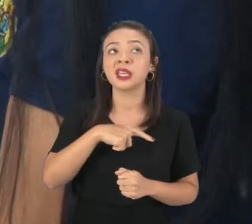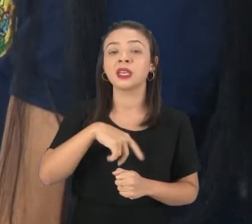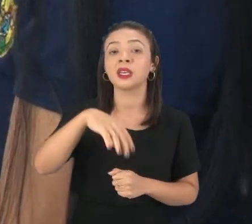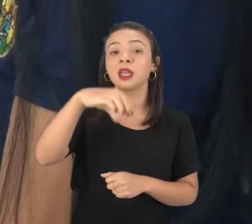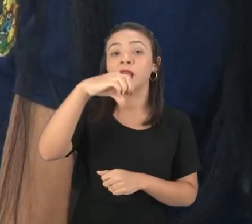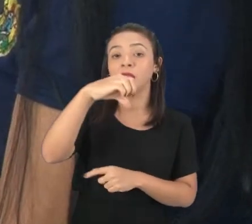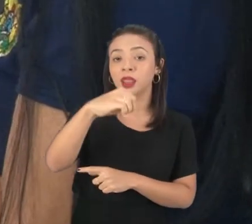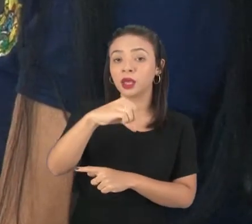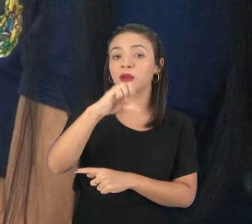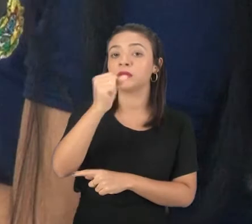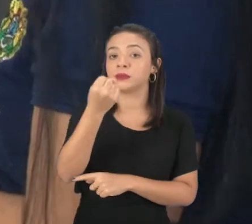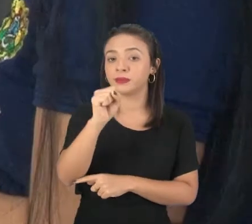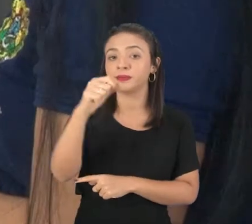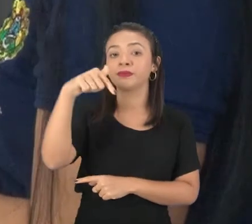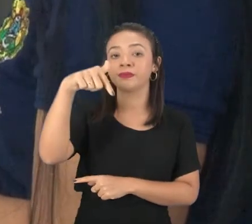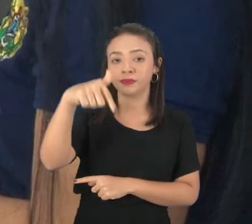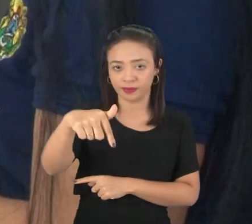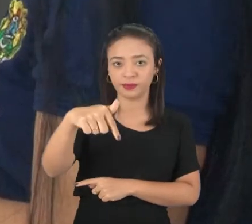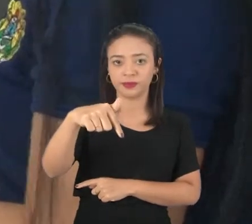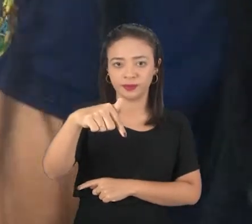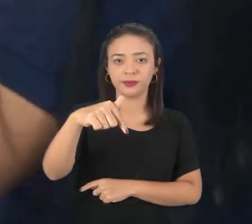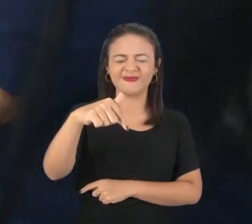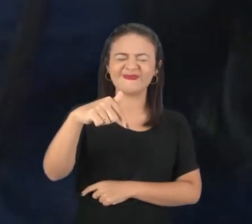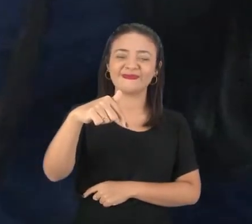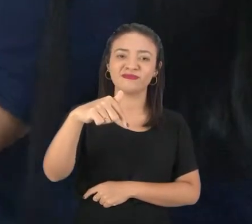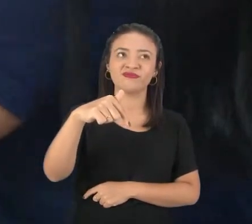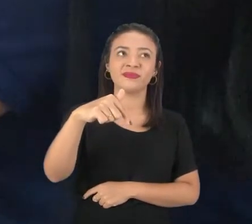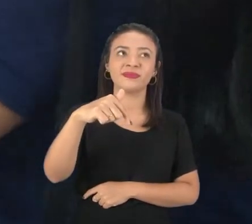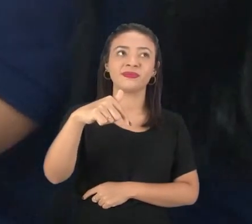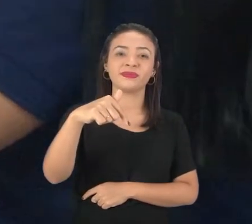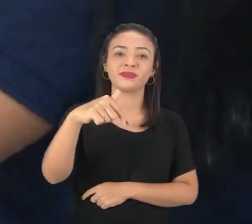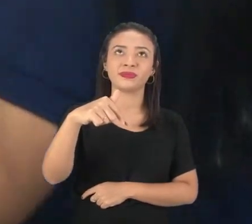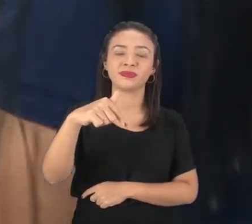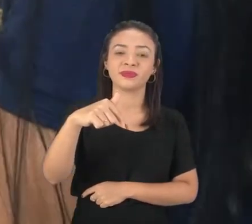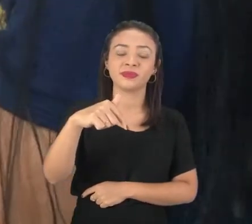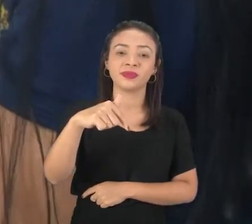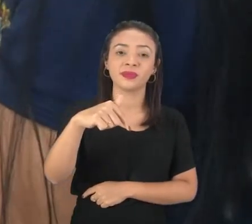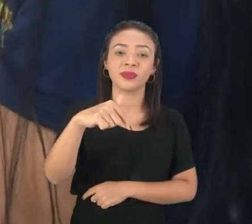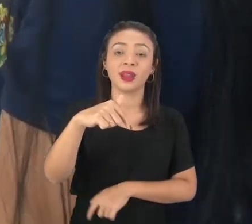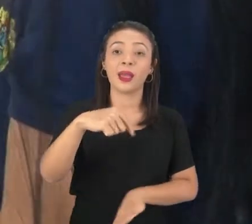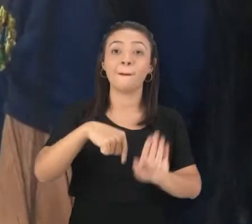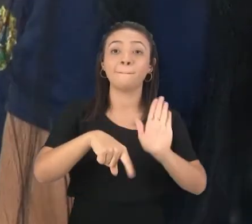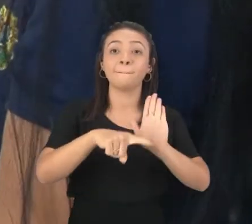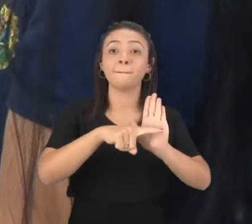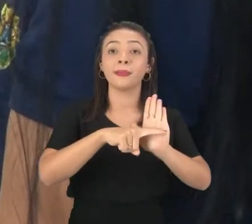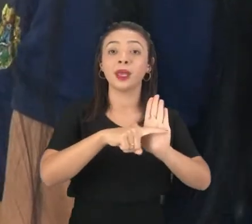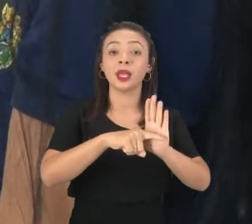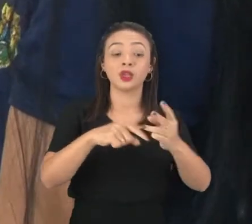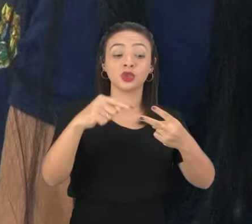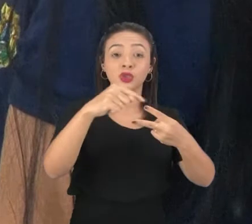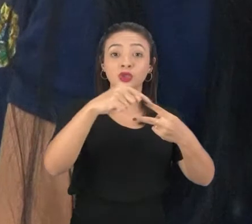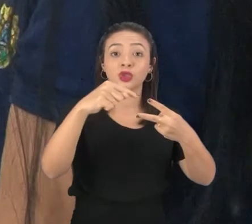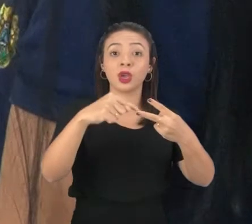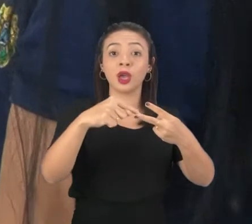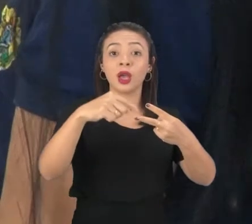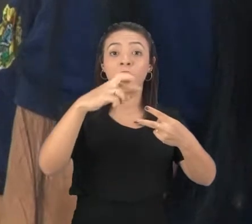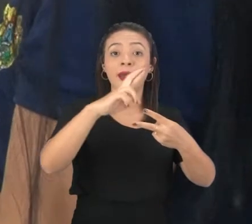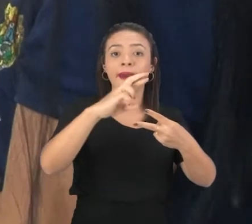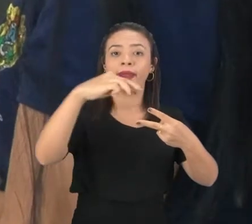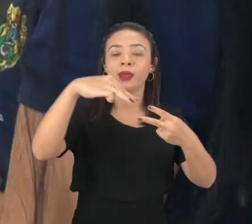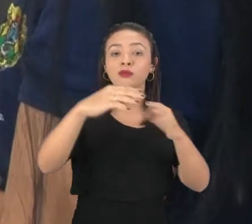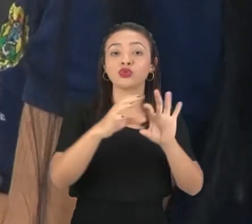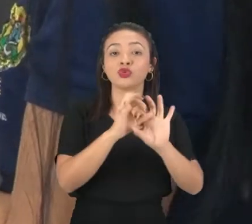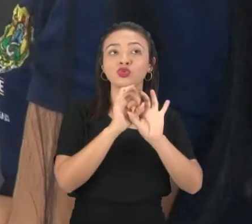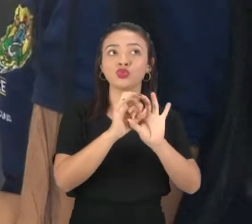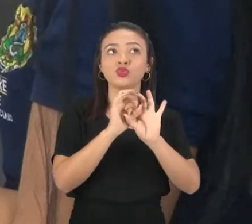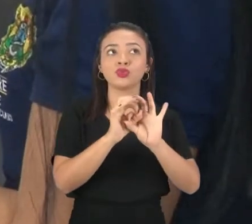cravos eu vou pegar o total que eu tenho Total Geral né todas elas e pegar o total de flores de rosas e